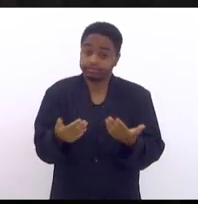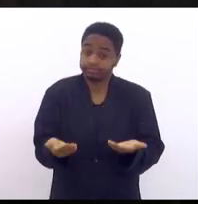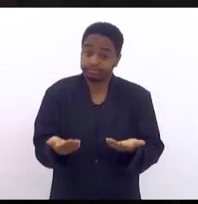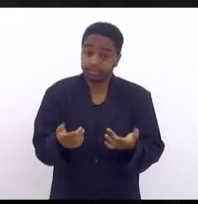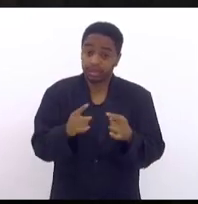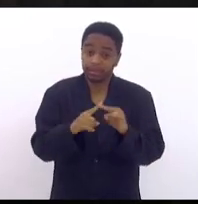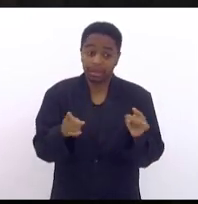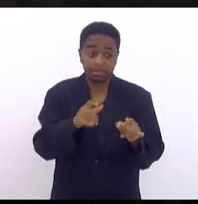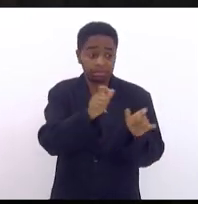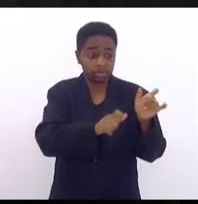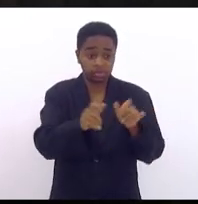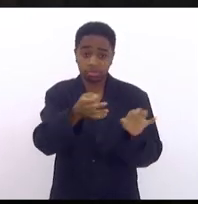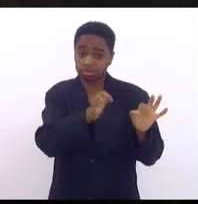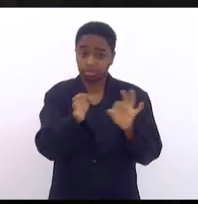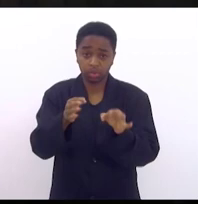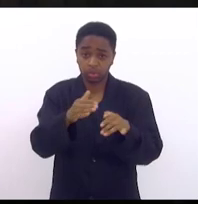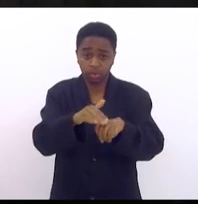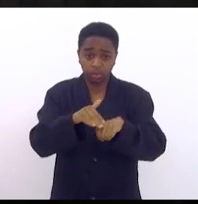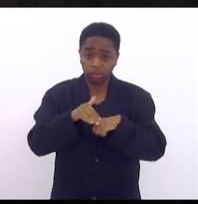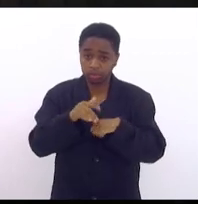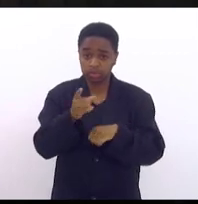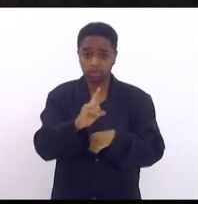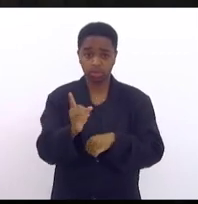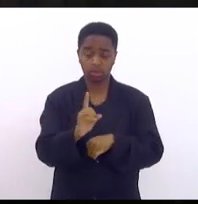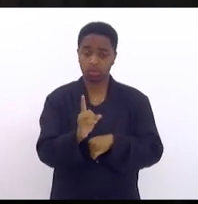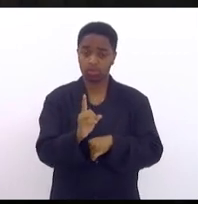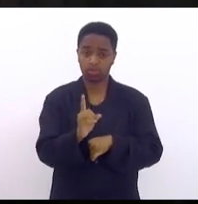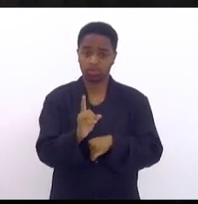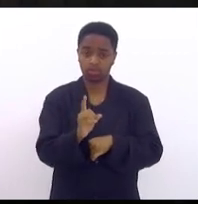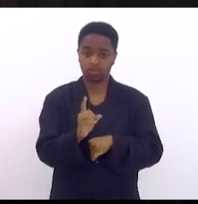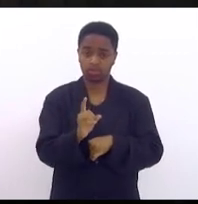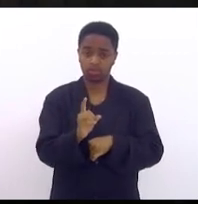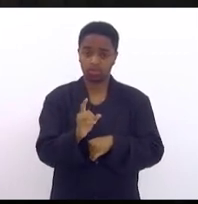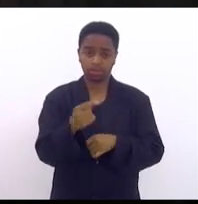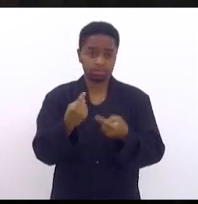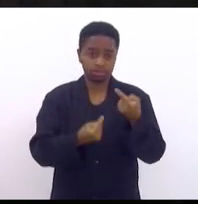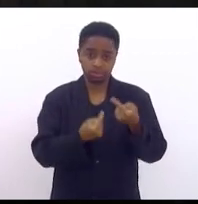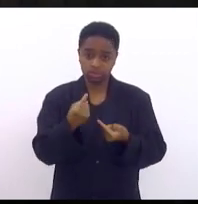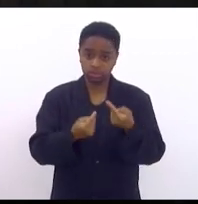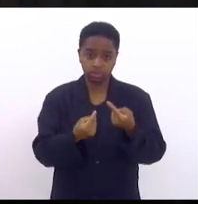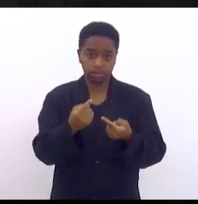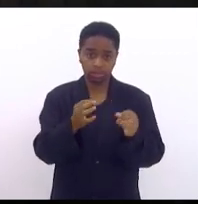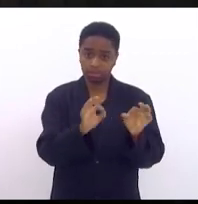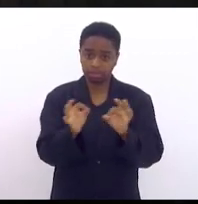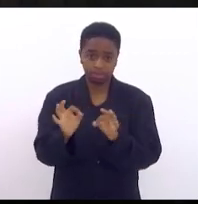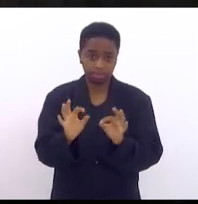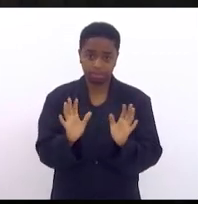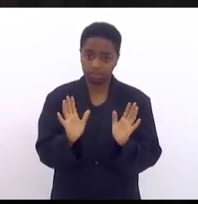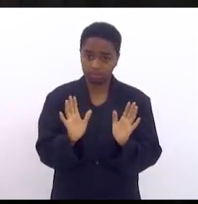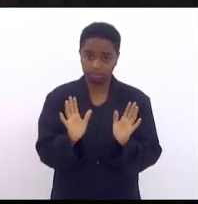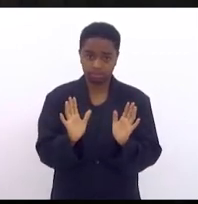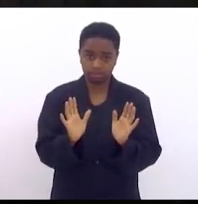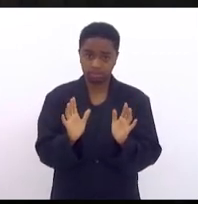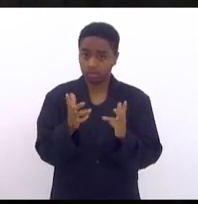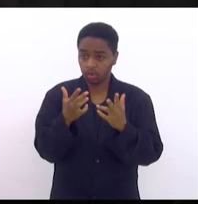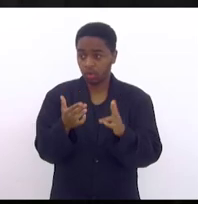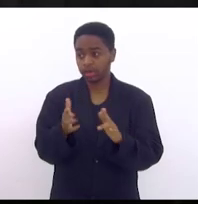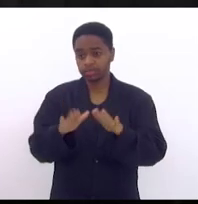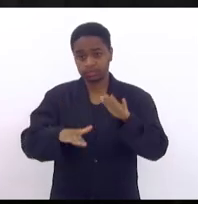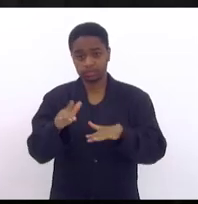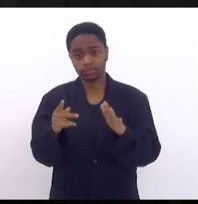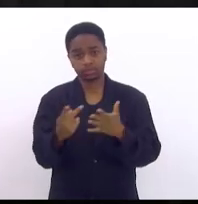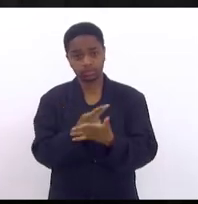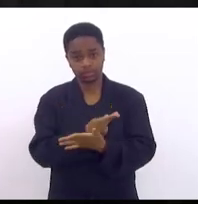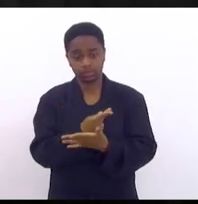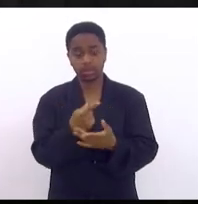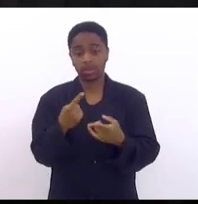nunca ninguém me chamou coletivamente, né, para discutir esse projeto, como em outras vezes é feito.